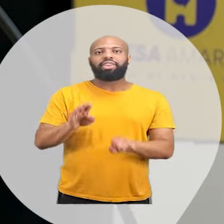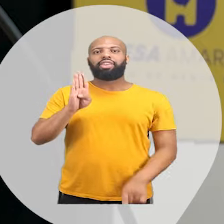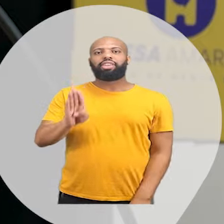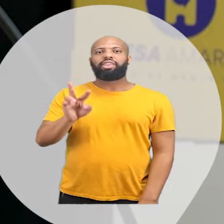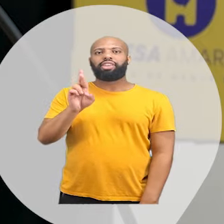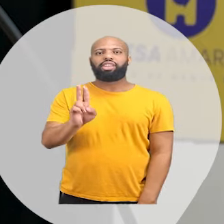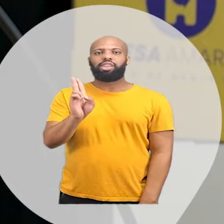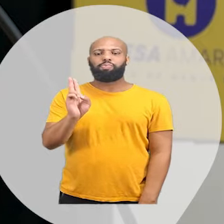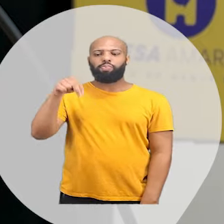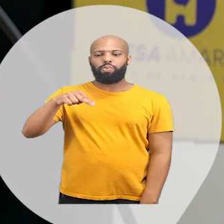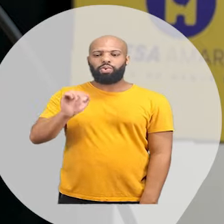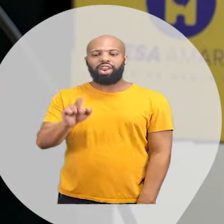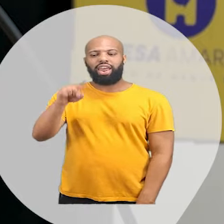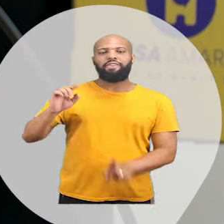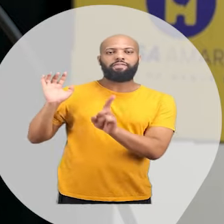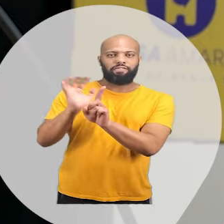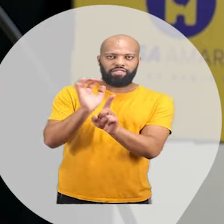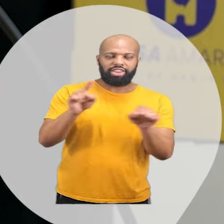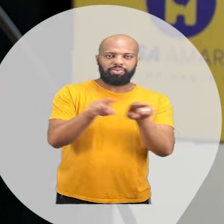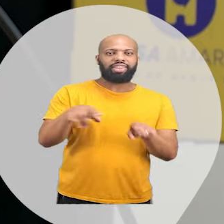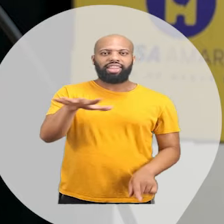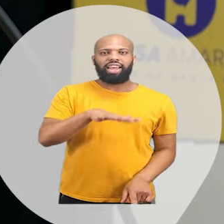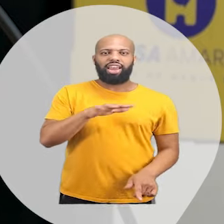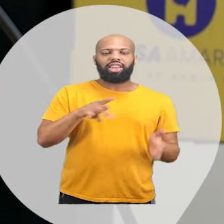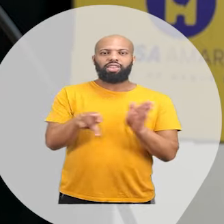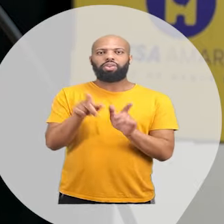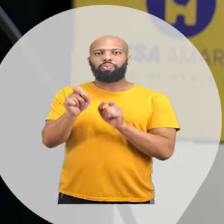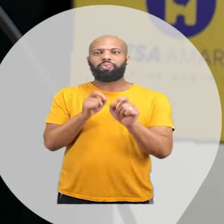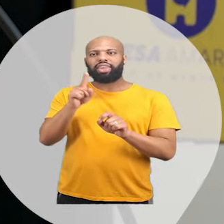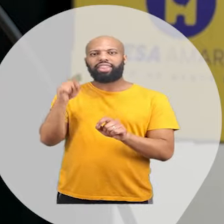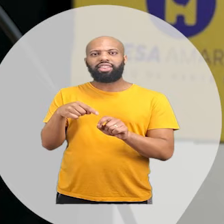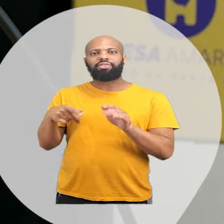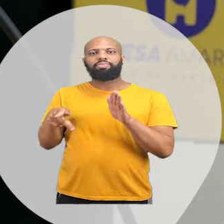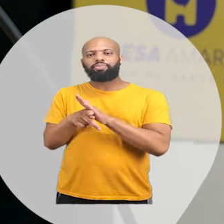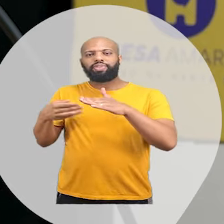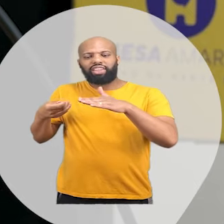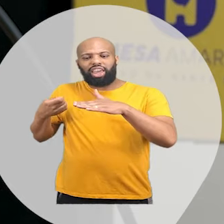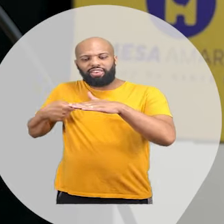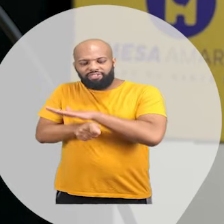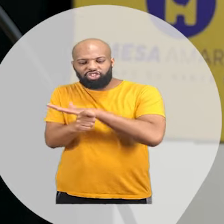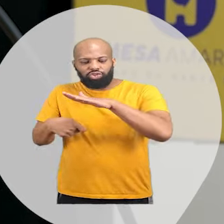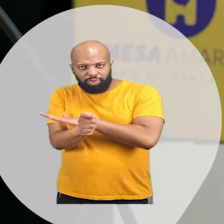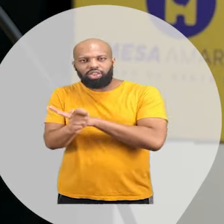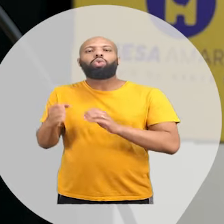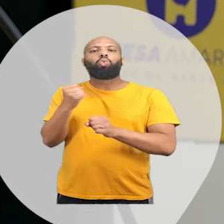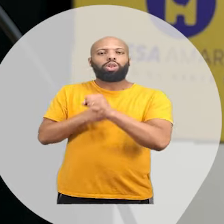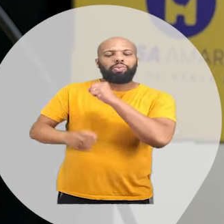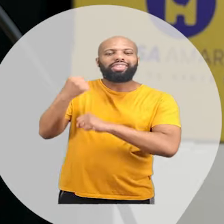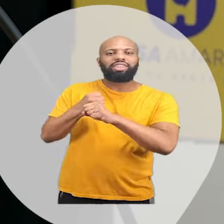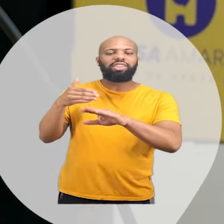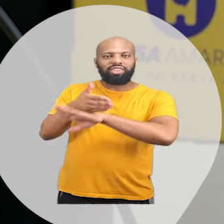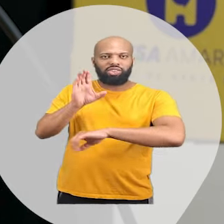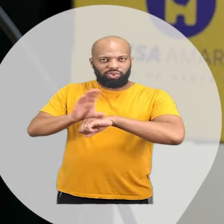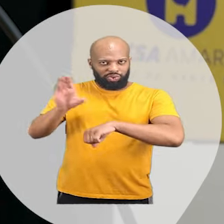a Bruna ela é uma influência na área de Investimentos e ano passado eu entrei na turma dela no